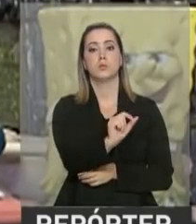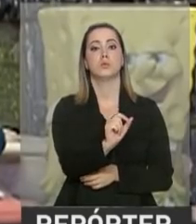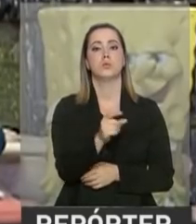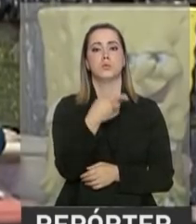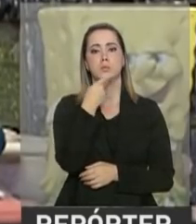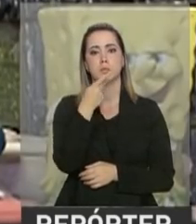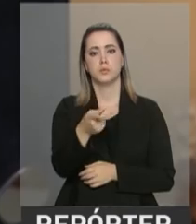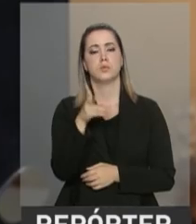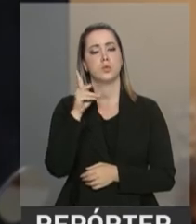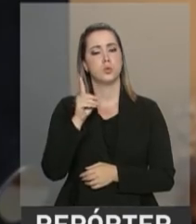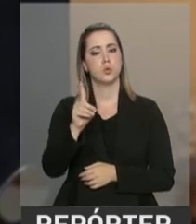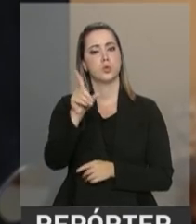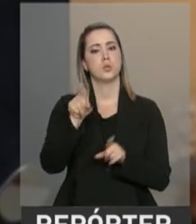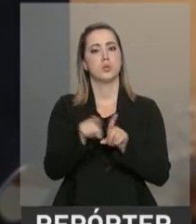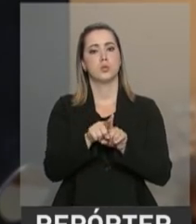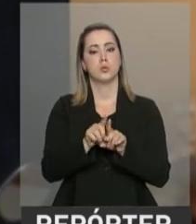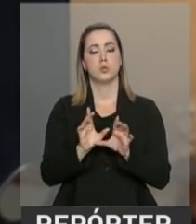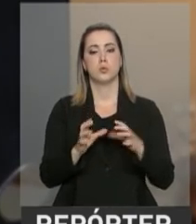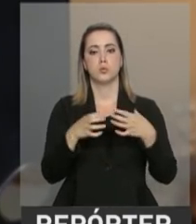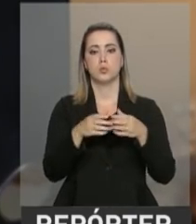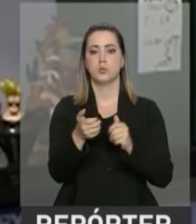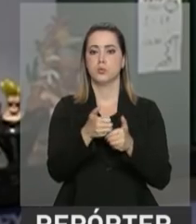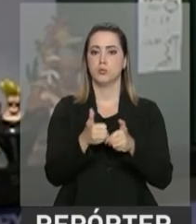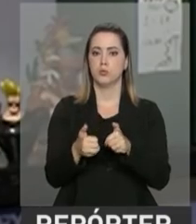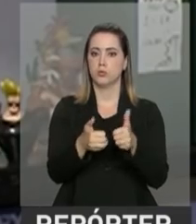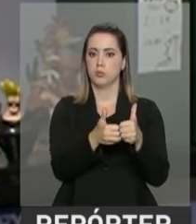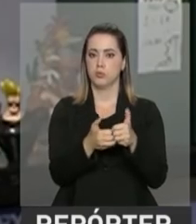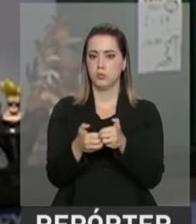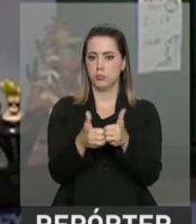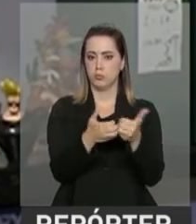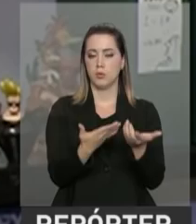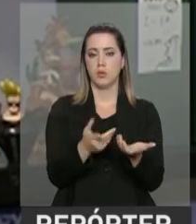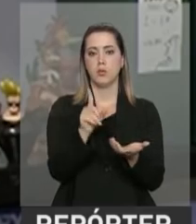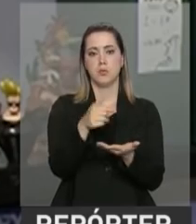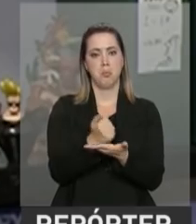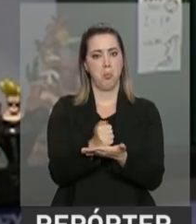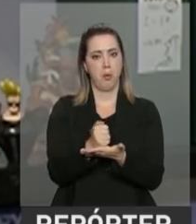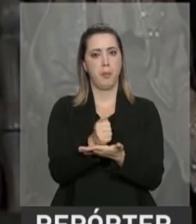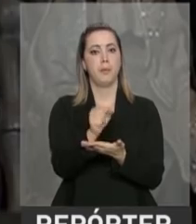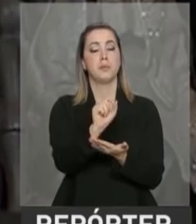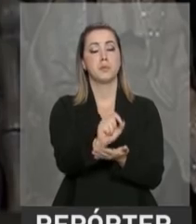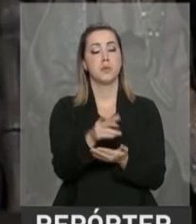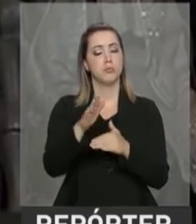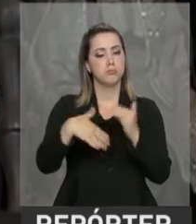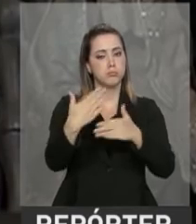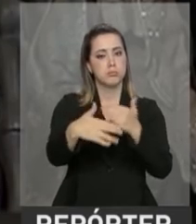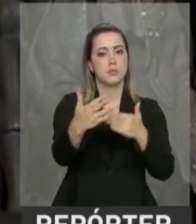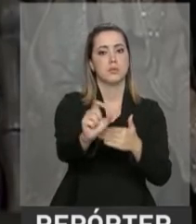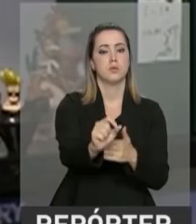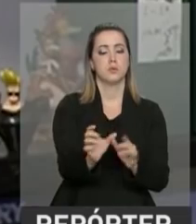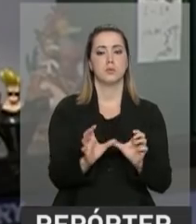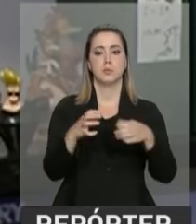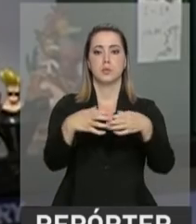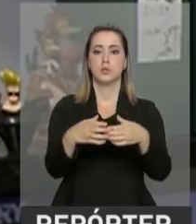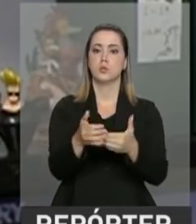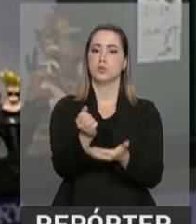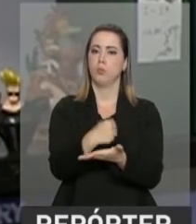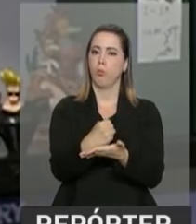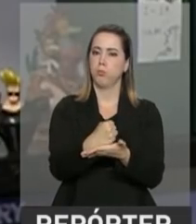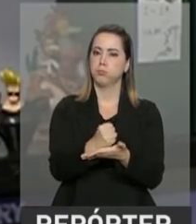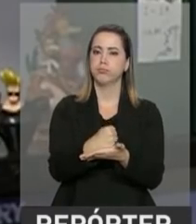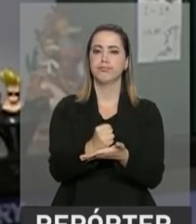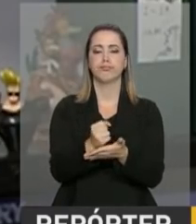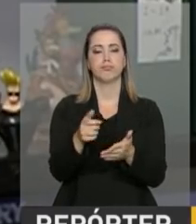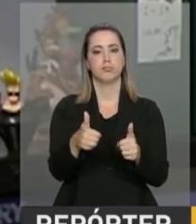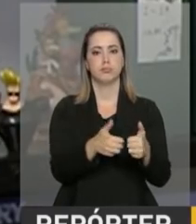associação de desenvolvedores de jogos eletrônicos esse edital é um grande avanço para o setor que vem crescendo muito nos últimos tempos o game ele